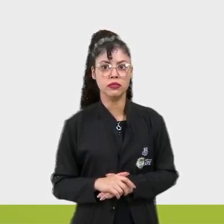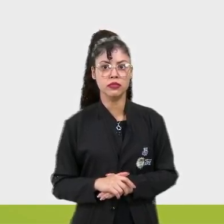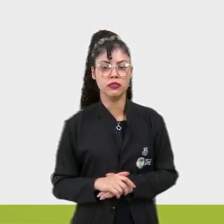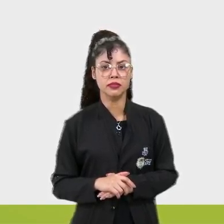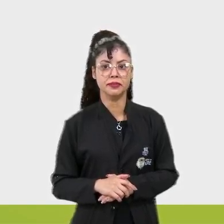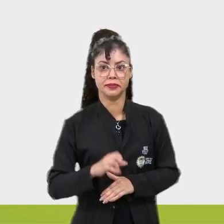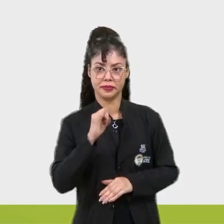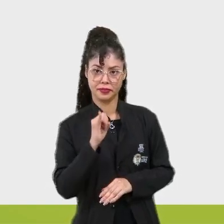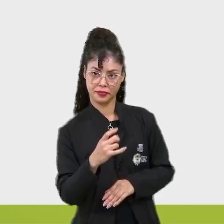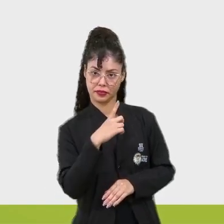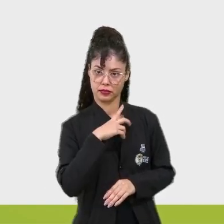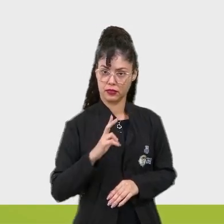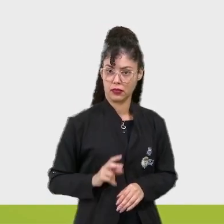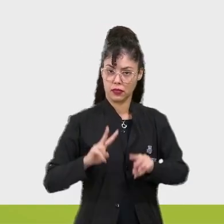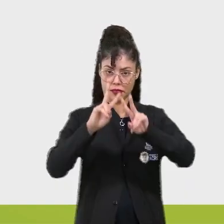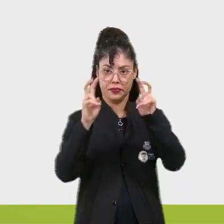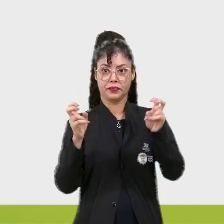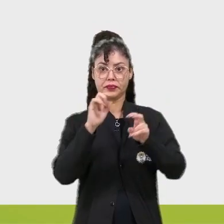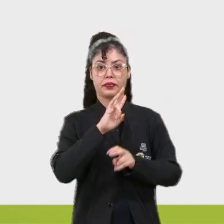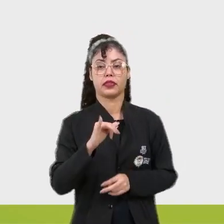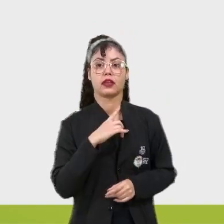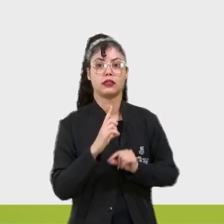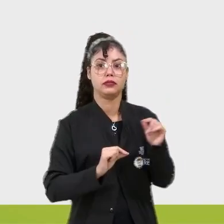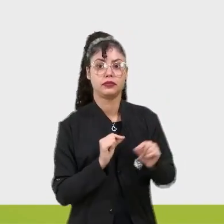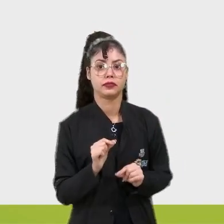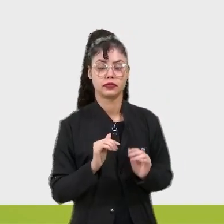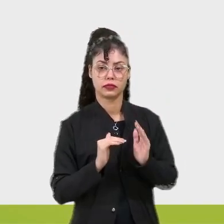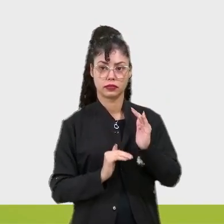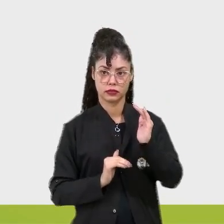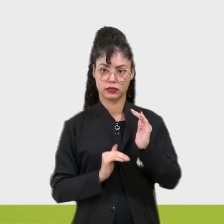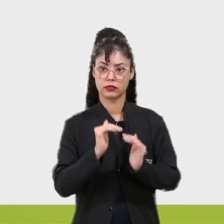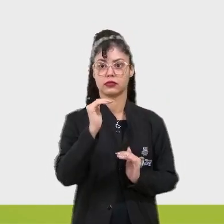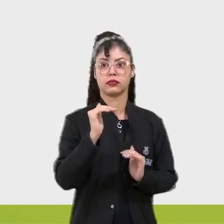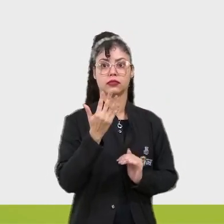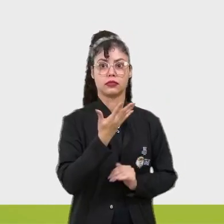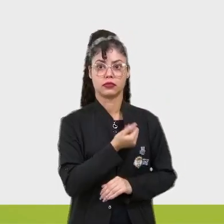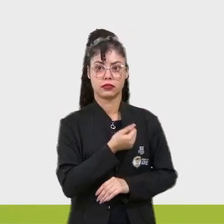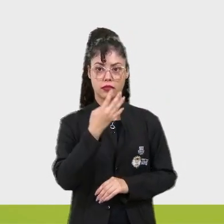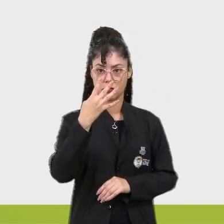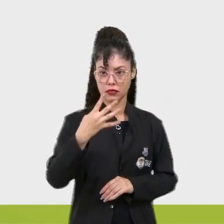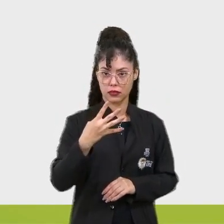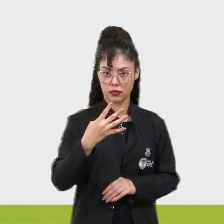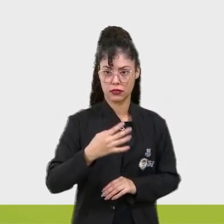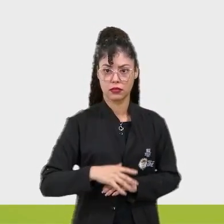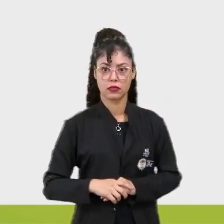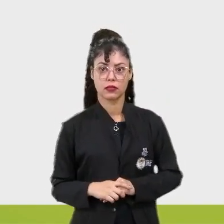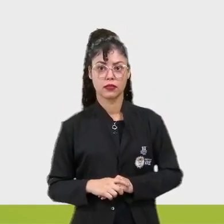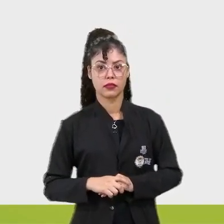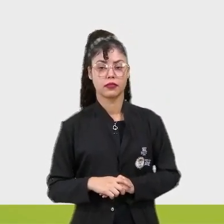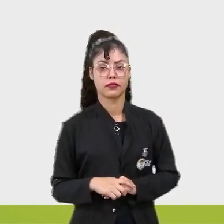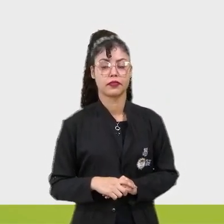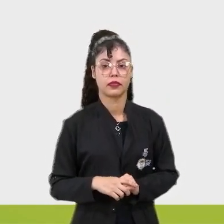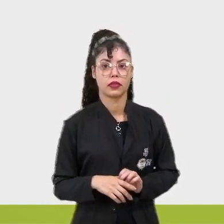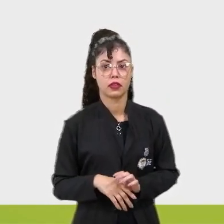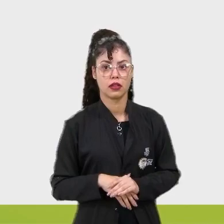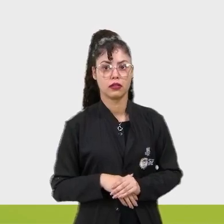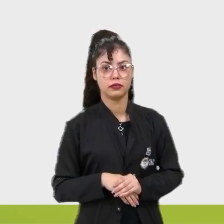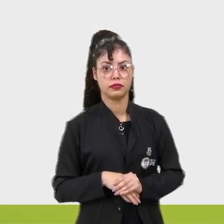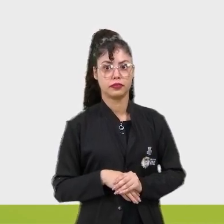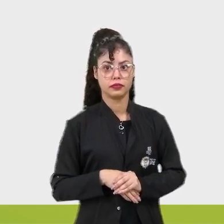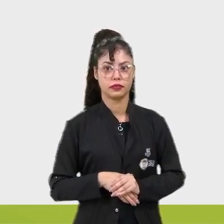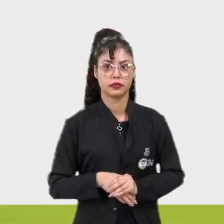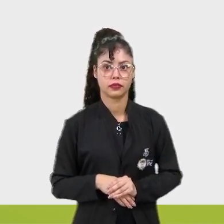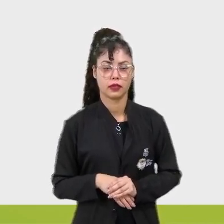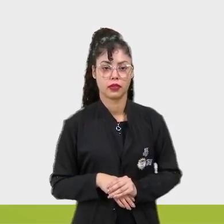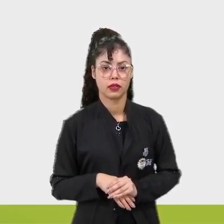Se ele for pertinente ao tema, ele vai ficar aqui no nível de número 4, tá bom? Se ele